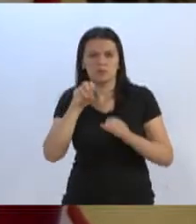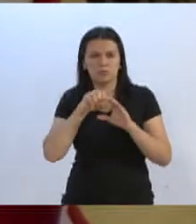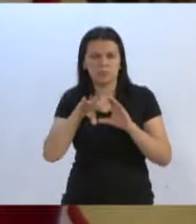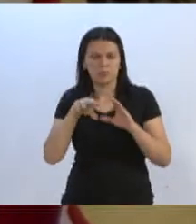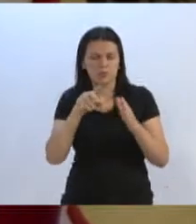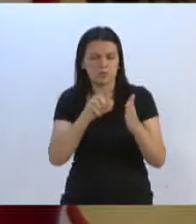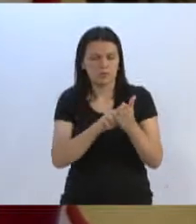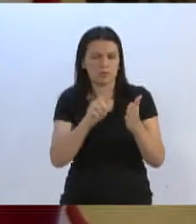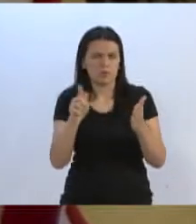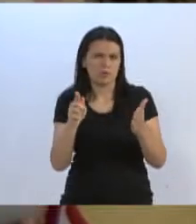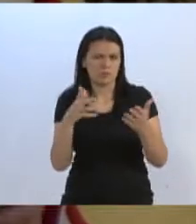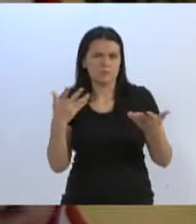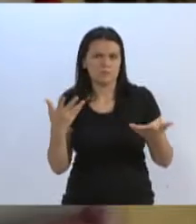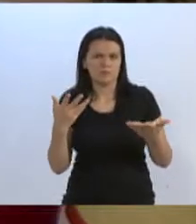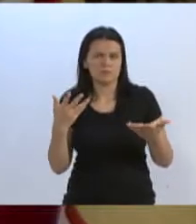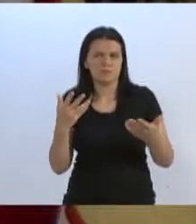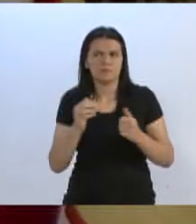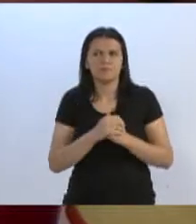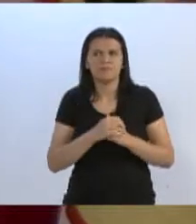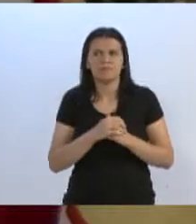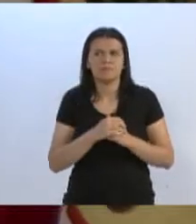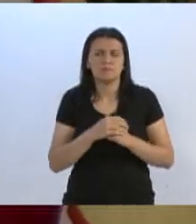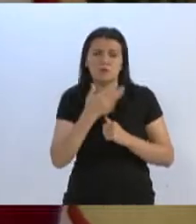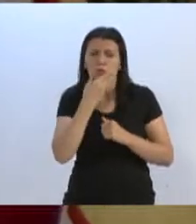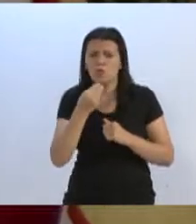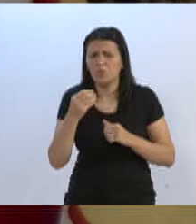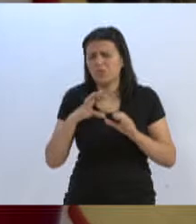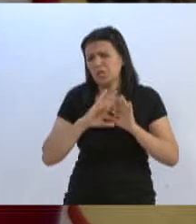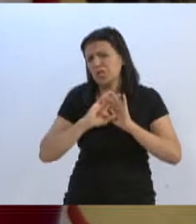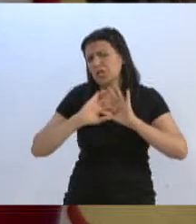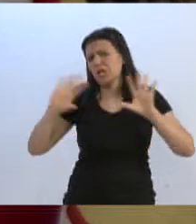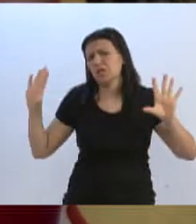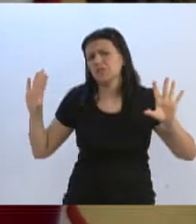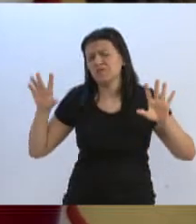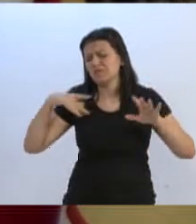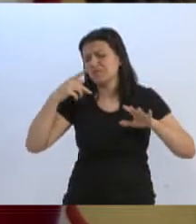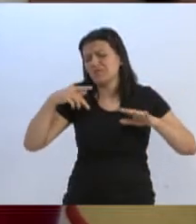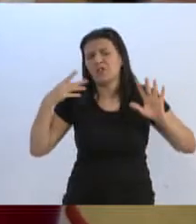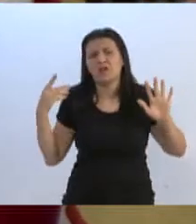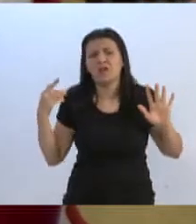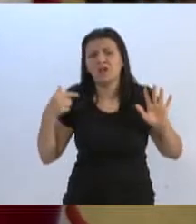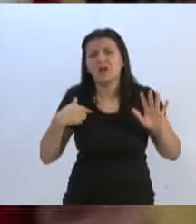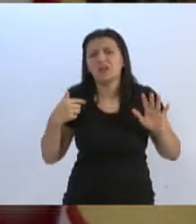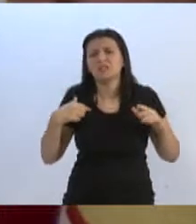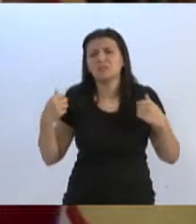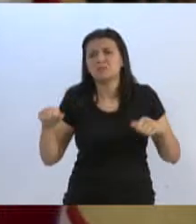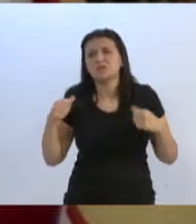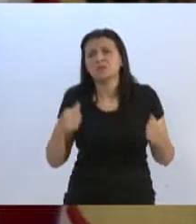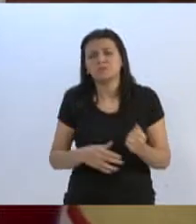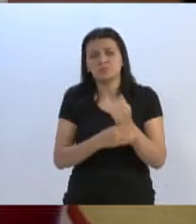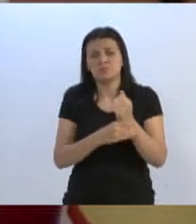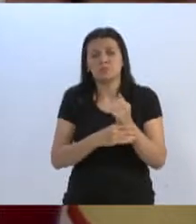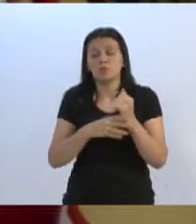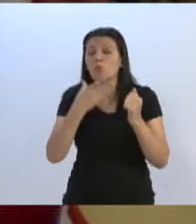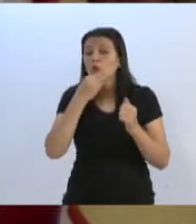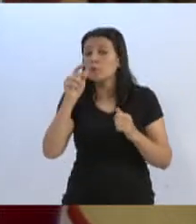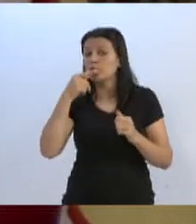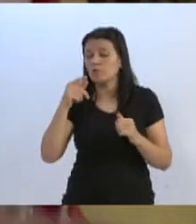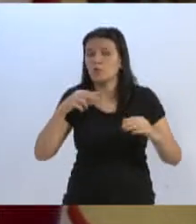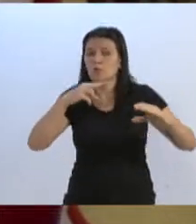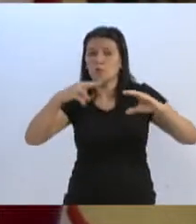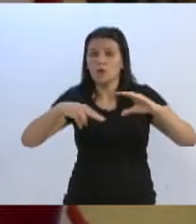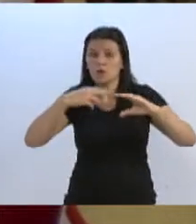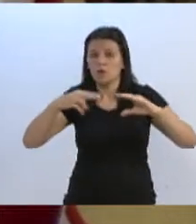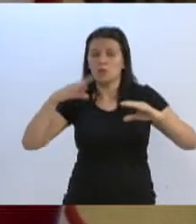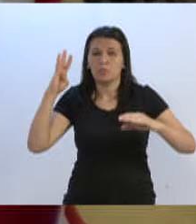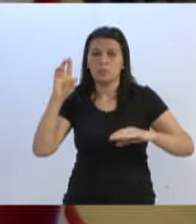social. Ele tem a liberdade de fazer isso, a liberdade de expressão, e nós temos que nos defender. Que a Câmara de Blumenau tem 15